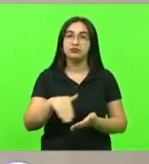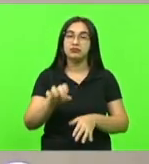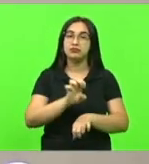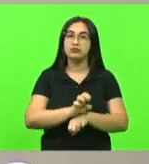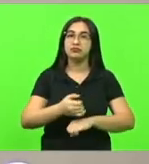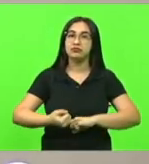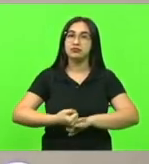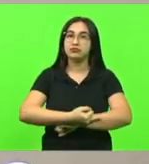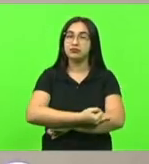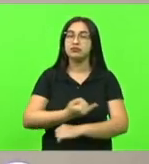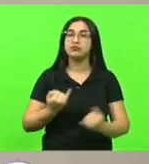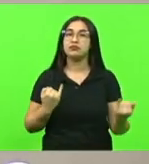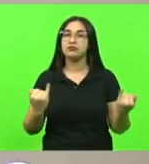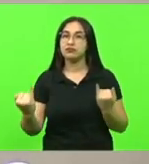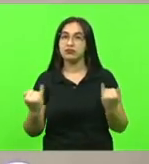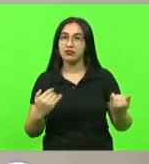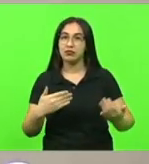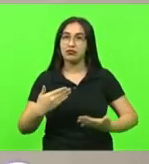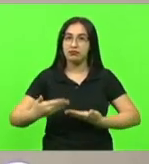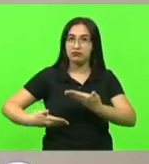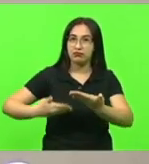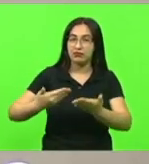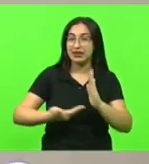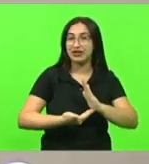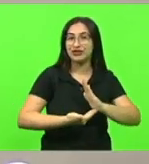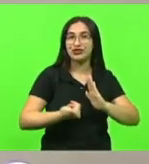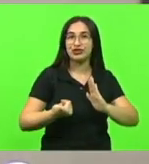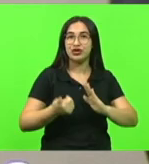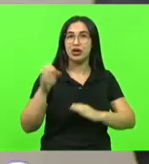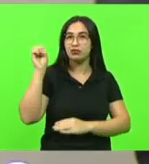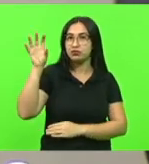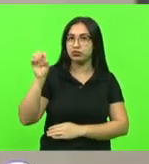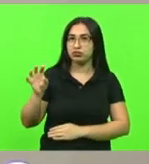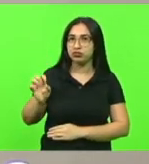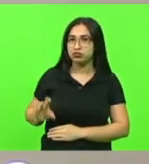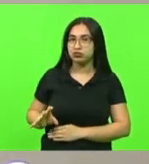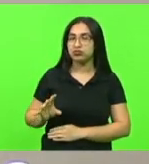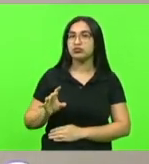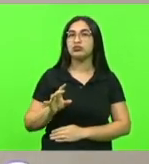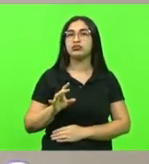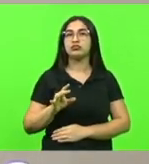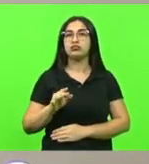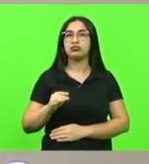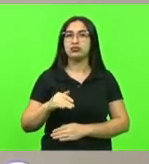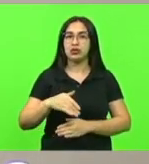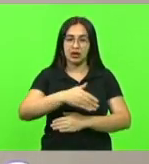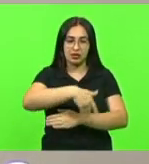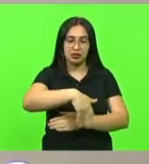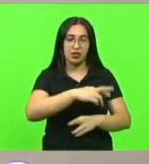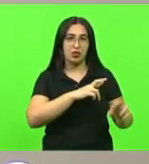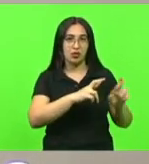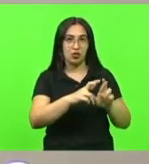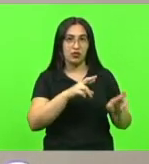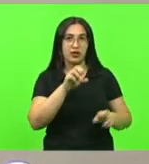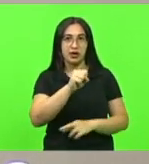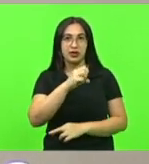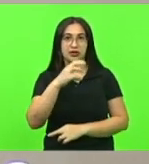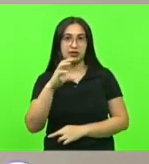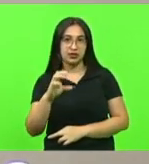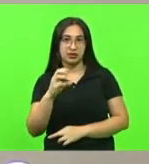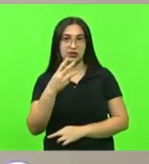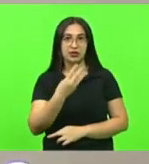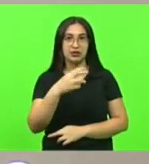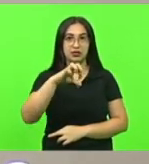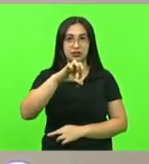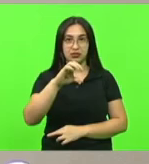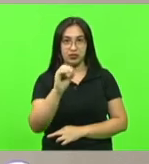informações acerca do processo de retirada das placas de sinalização de estabelecimentos à beira da rodovia SC 390. Em